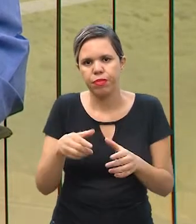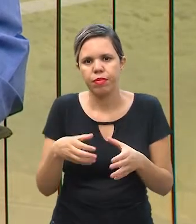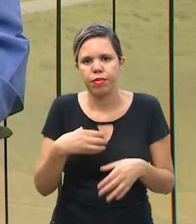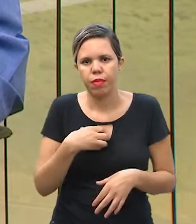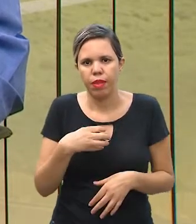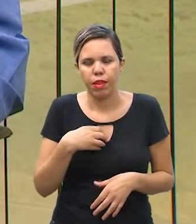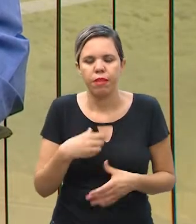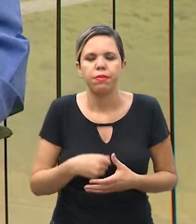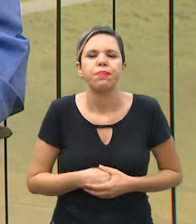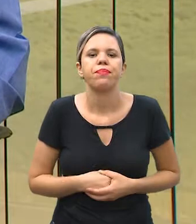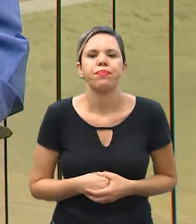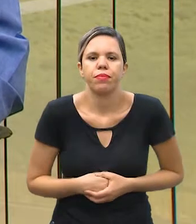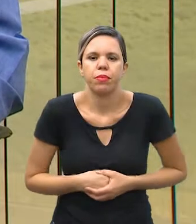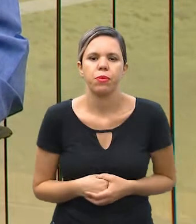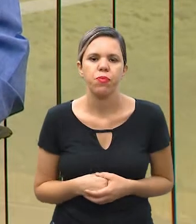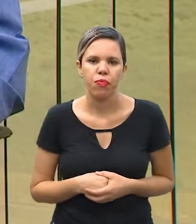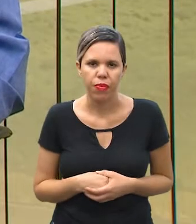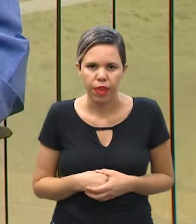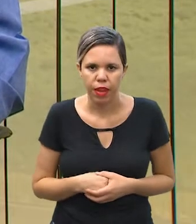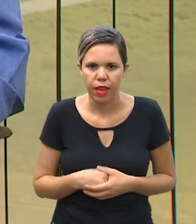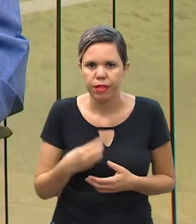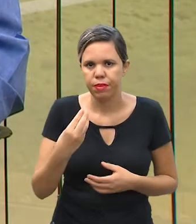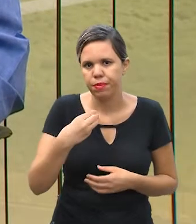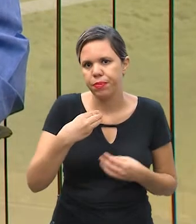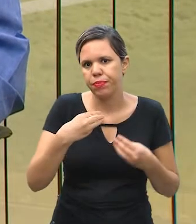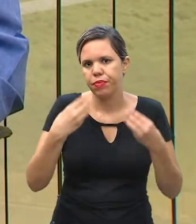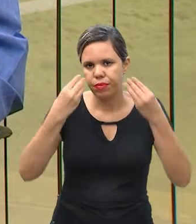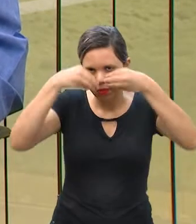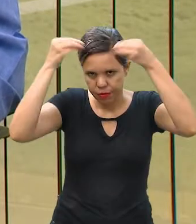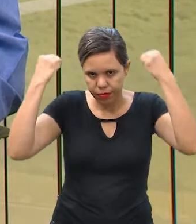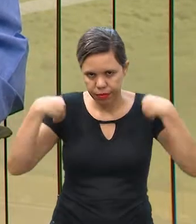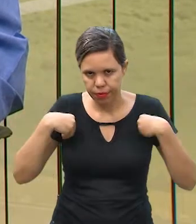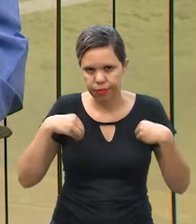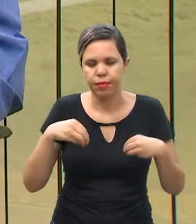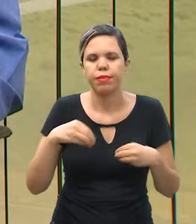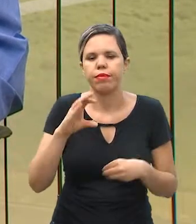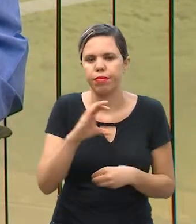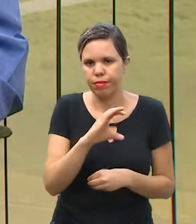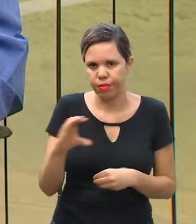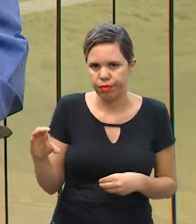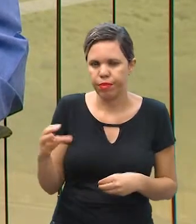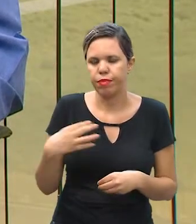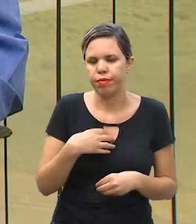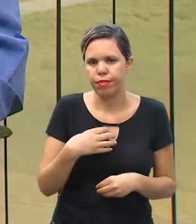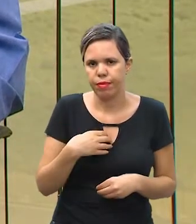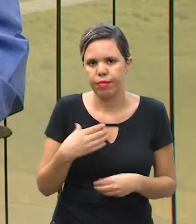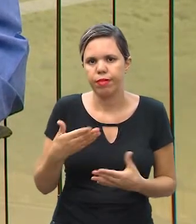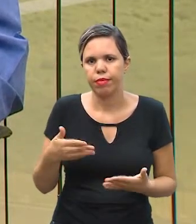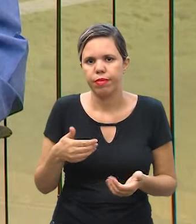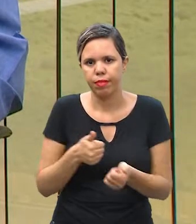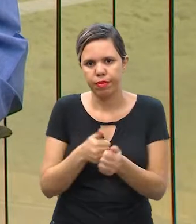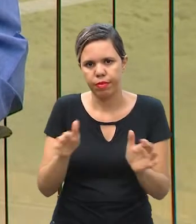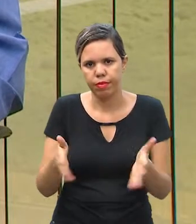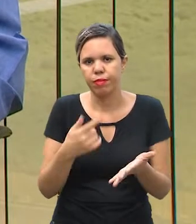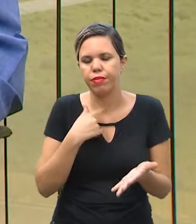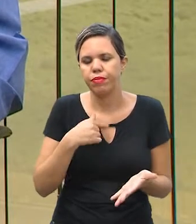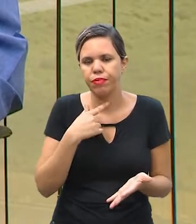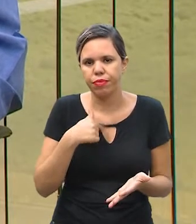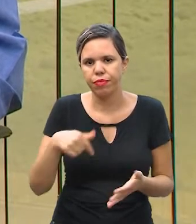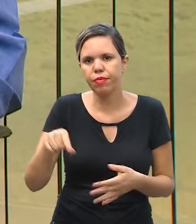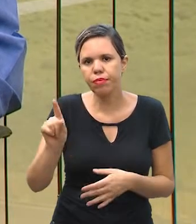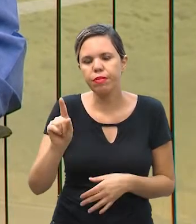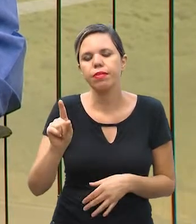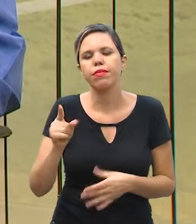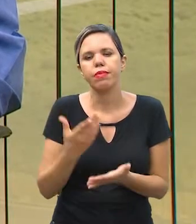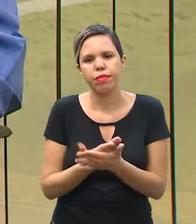Bahia eram irmãs, né, desta congregação. Então, eu fiquei assim, muito motivado para ir